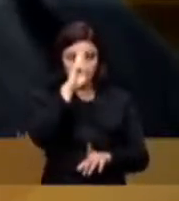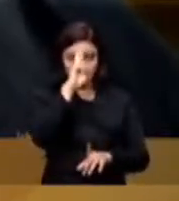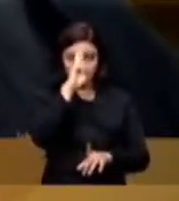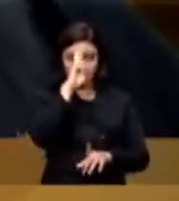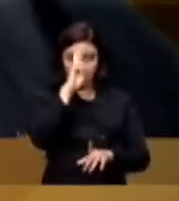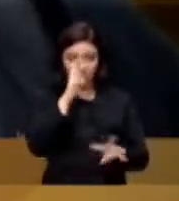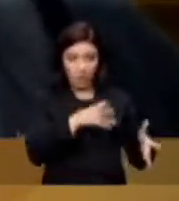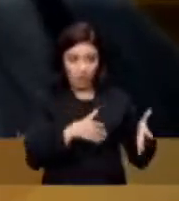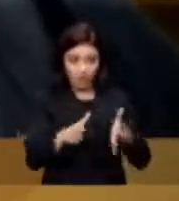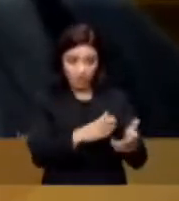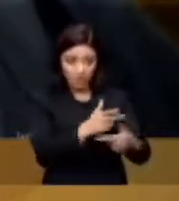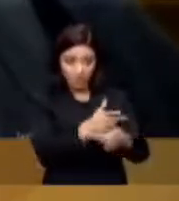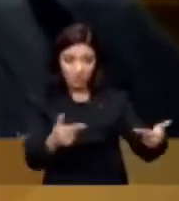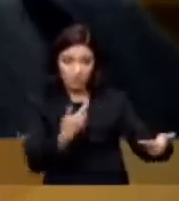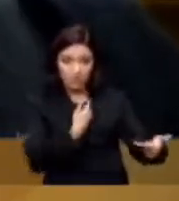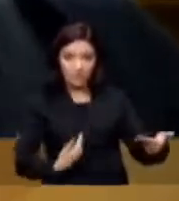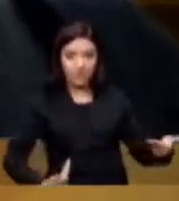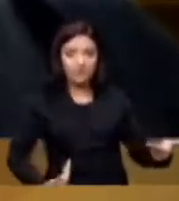de uso comum